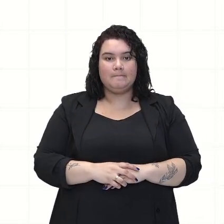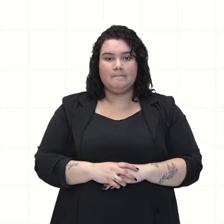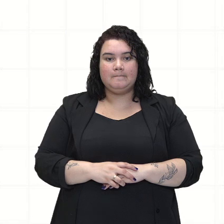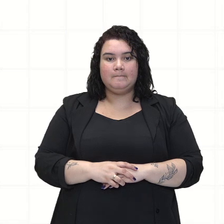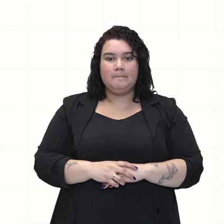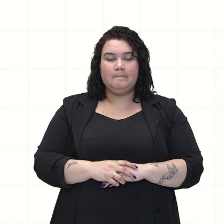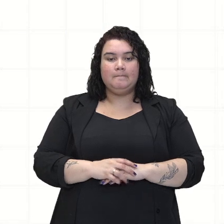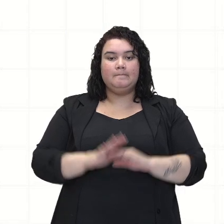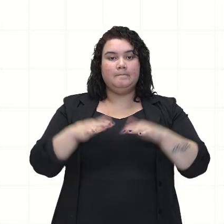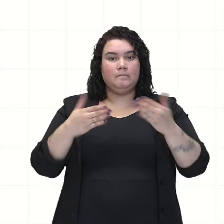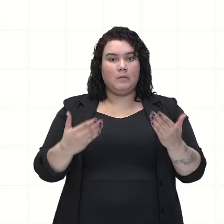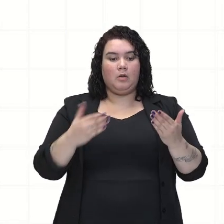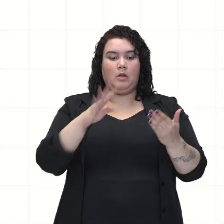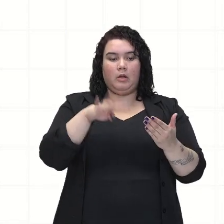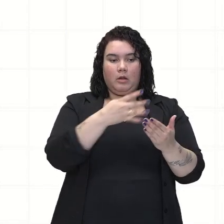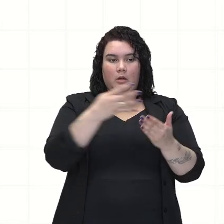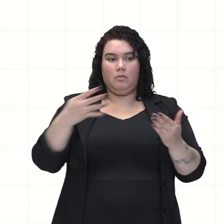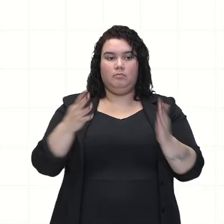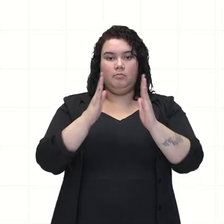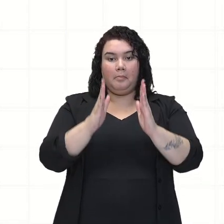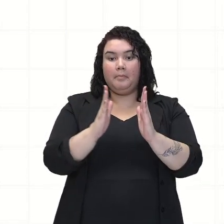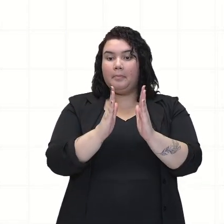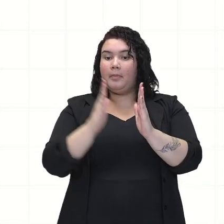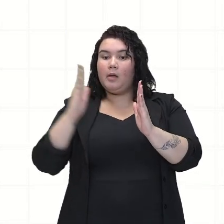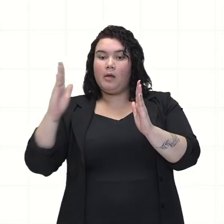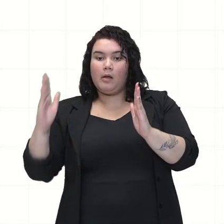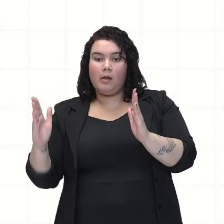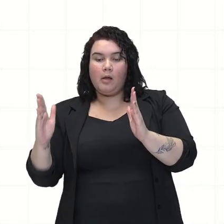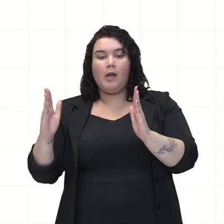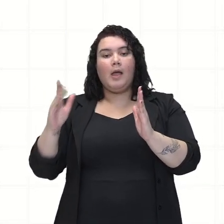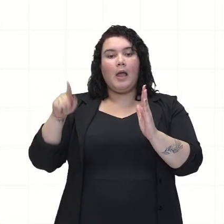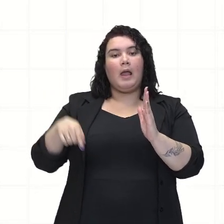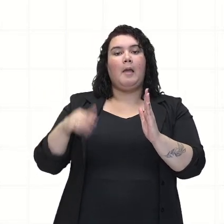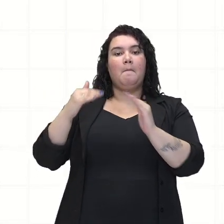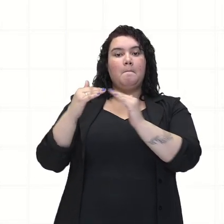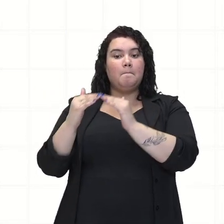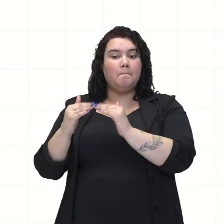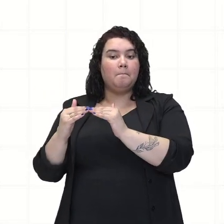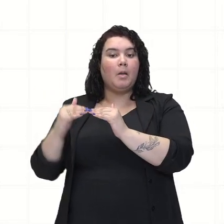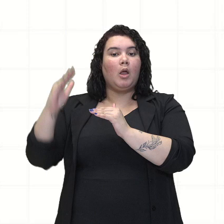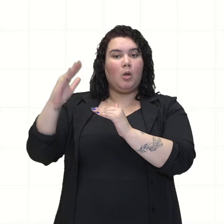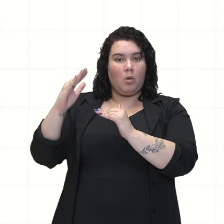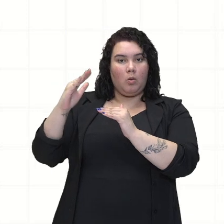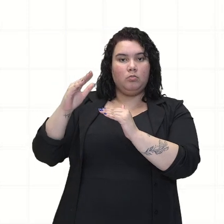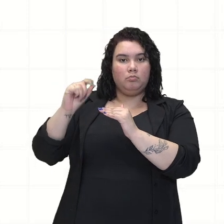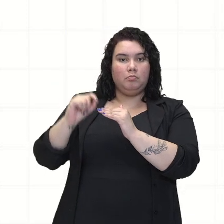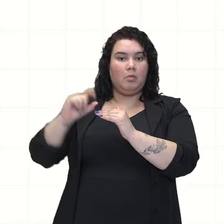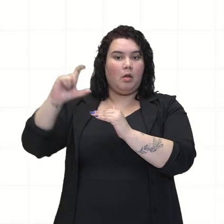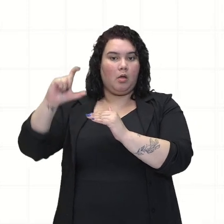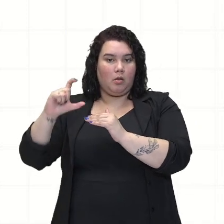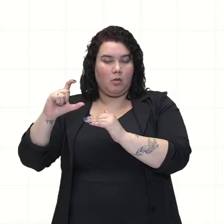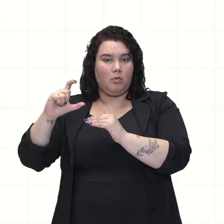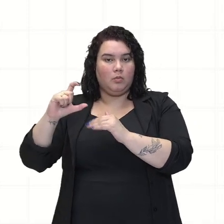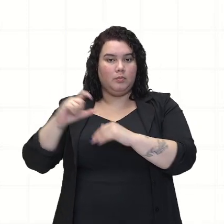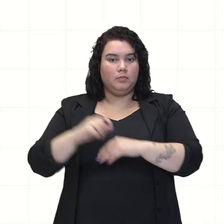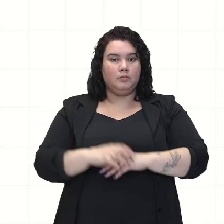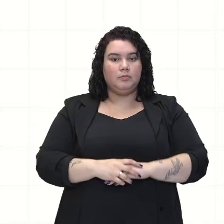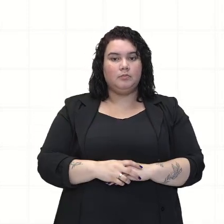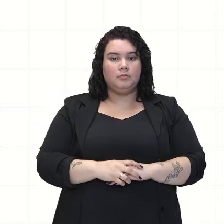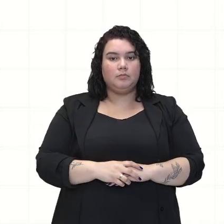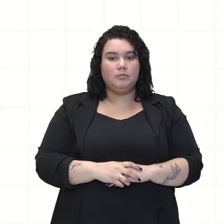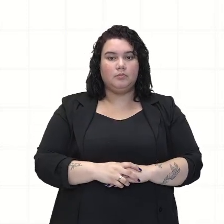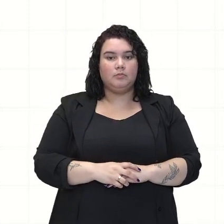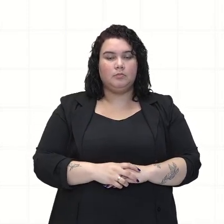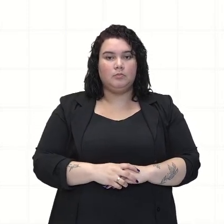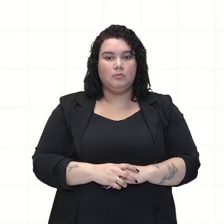E para cá nós temos os valores maiores do que o litro. Né?